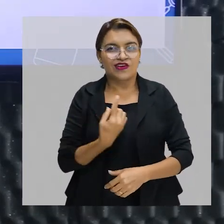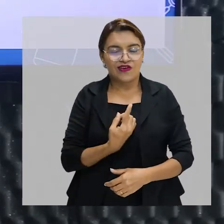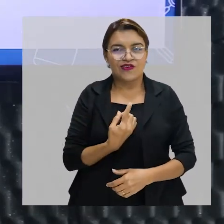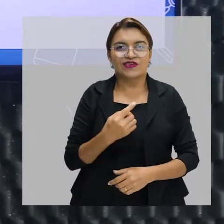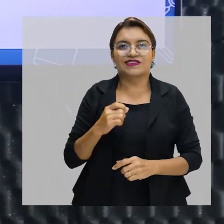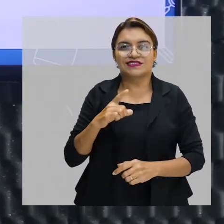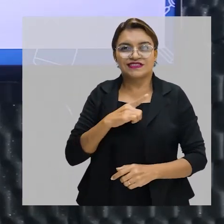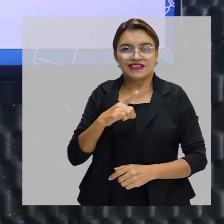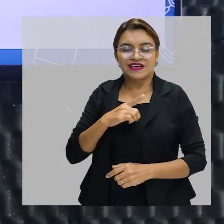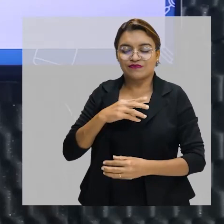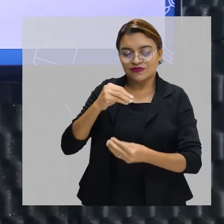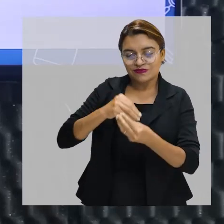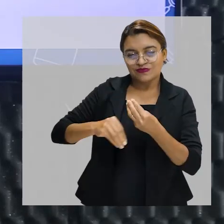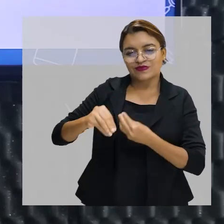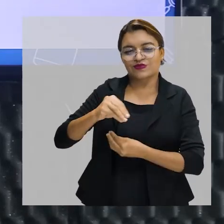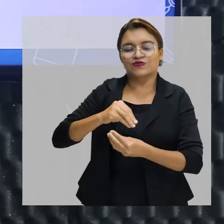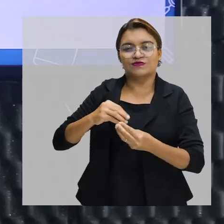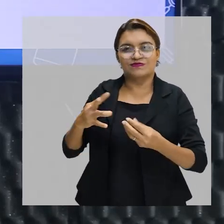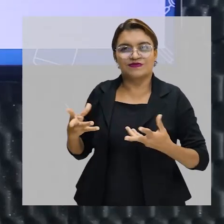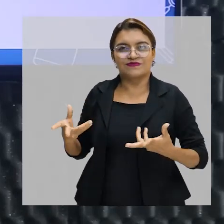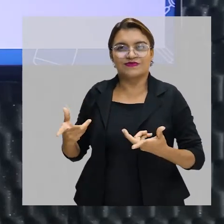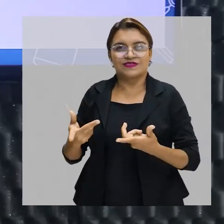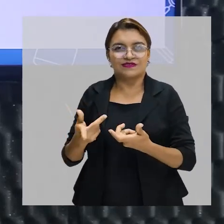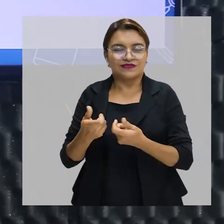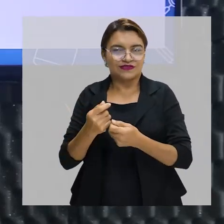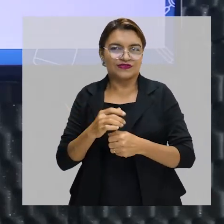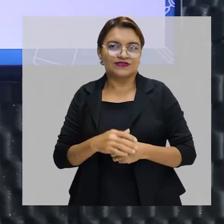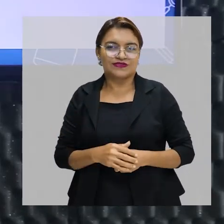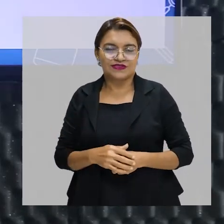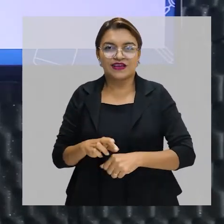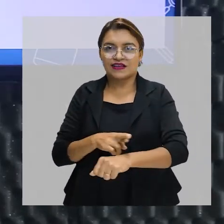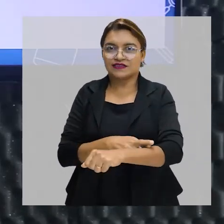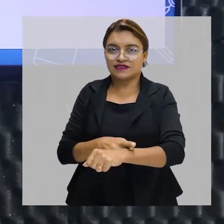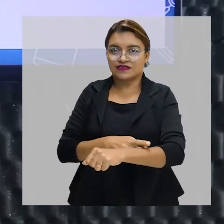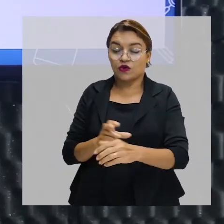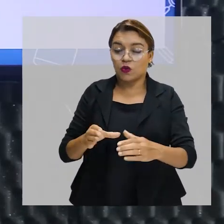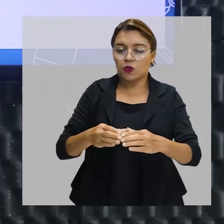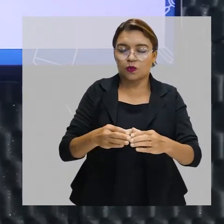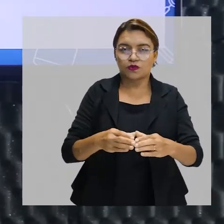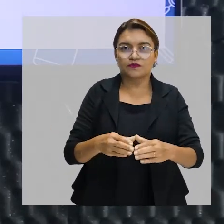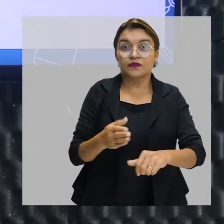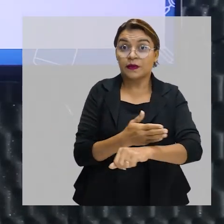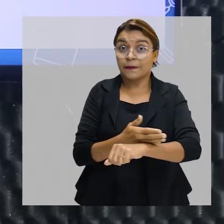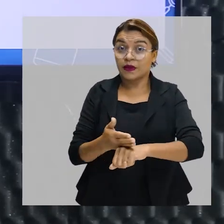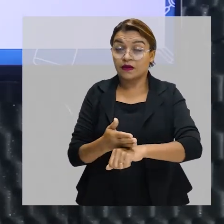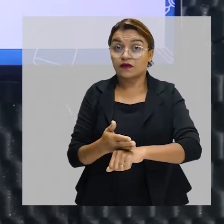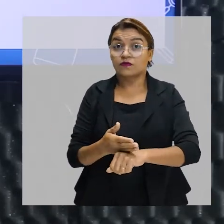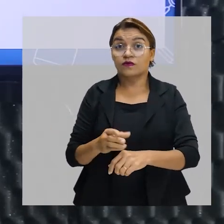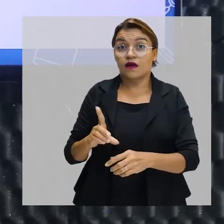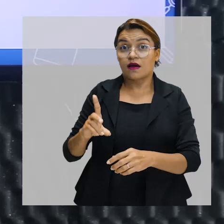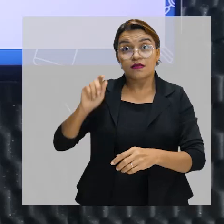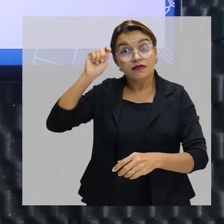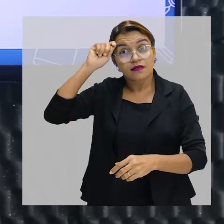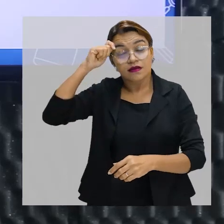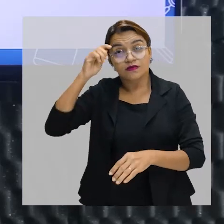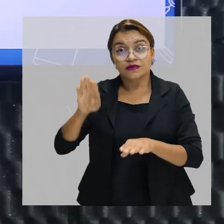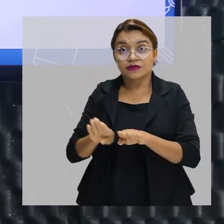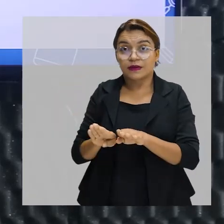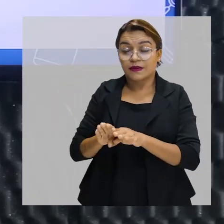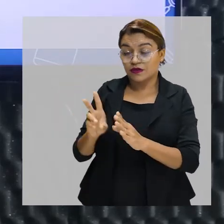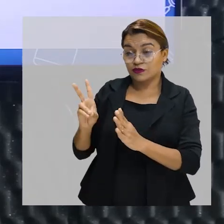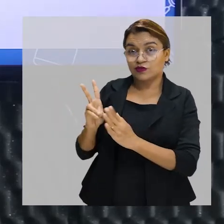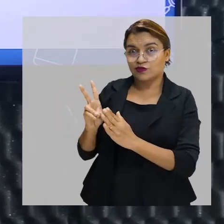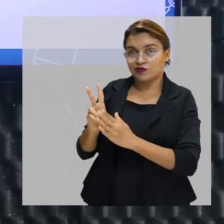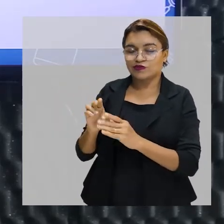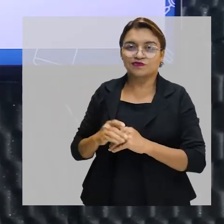maravilhosa miscigenação das etnias: o branco, o negro e o índio. E hoje nós vamos falar